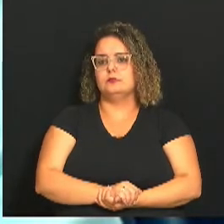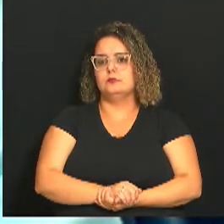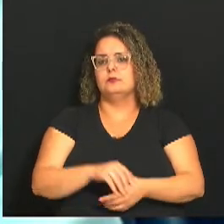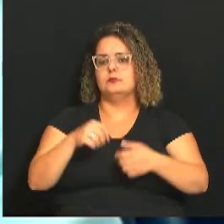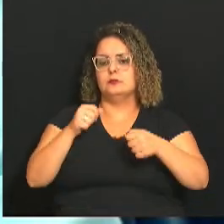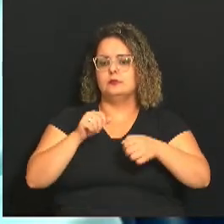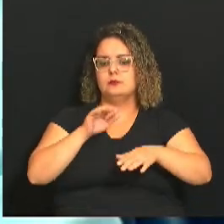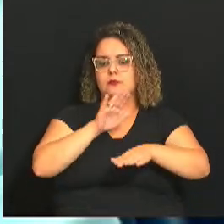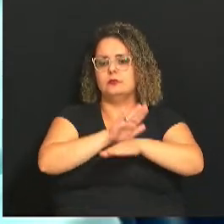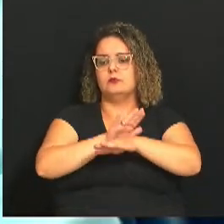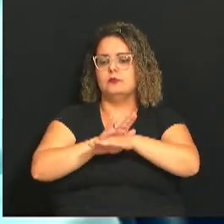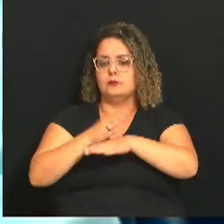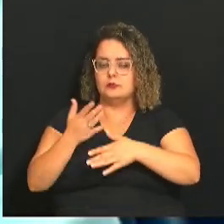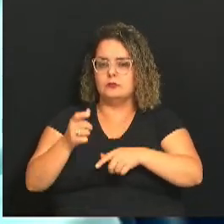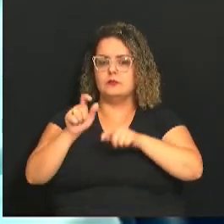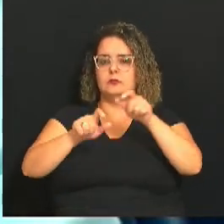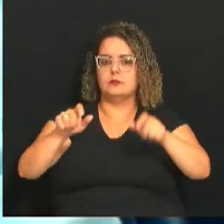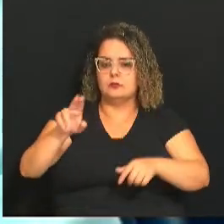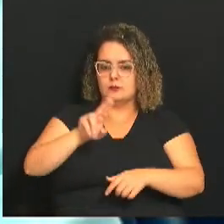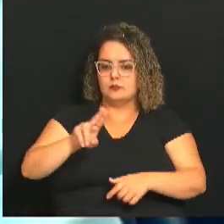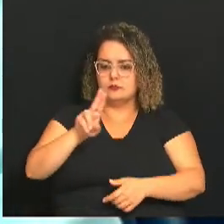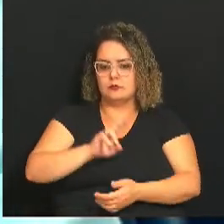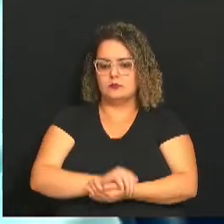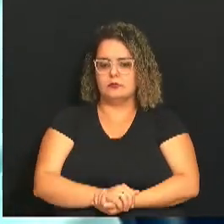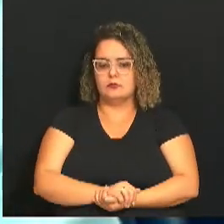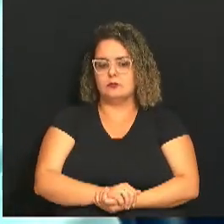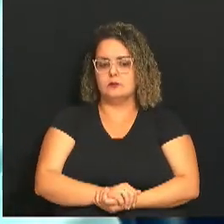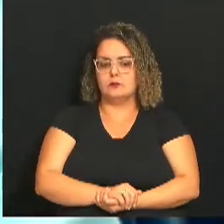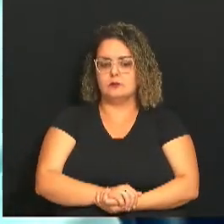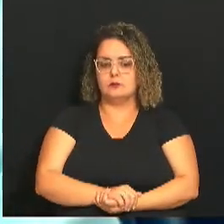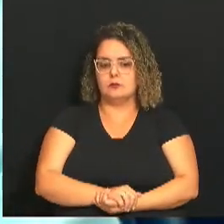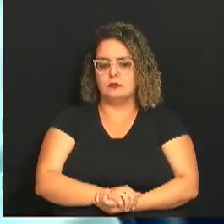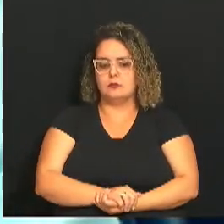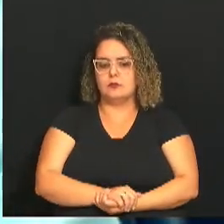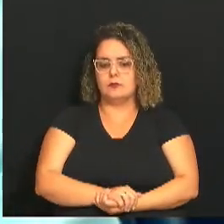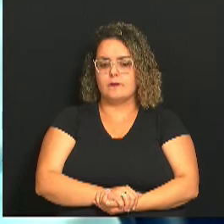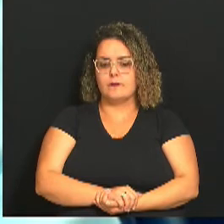dos usuários. Eu não sei, talvez